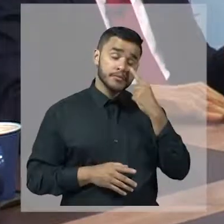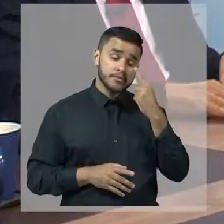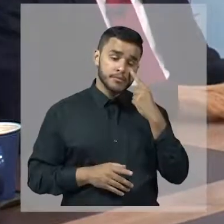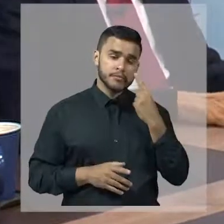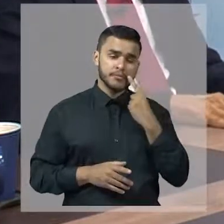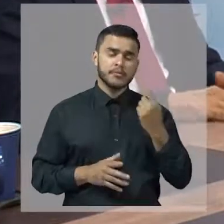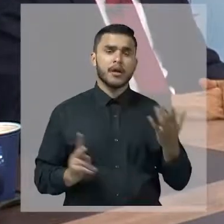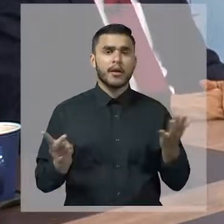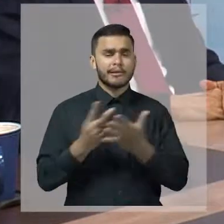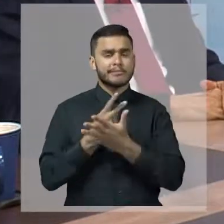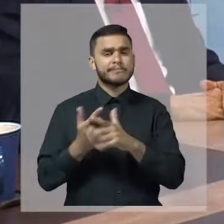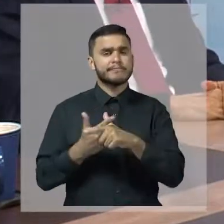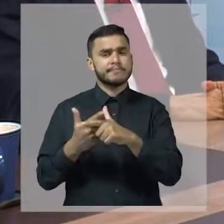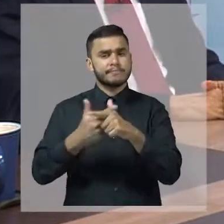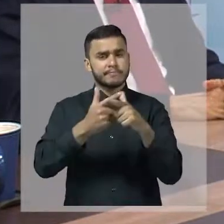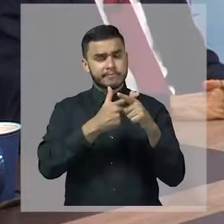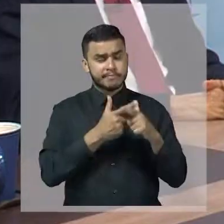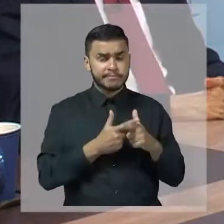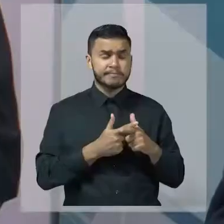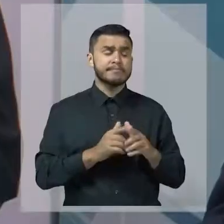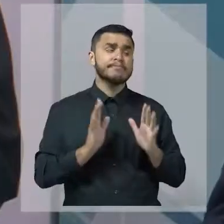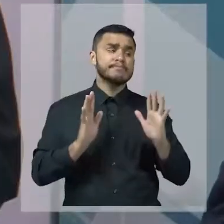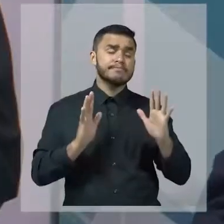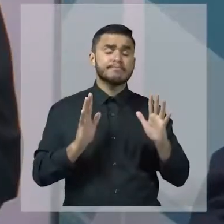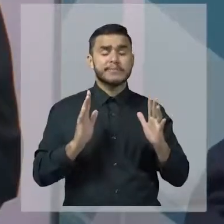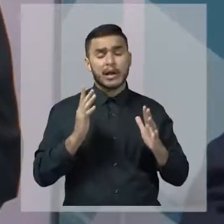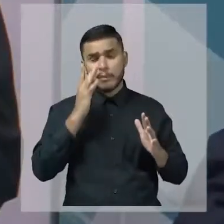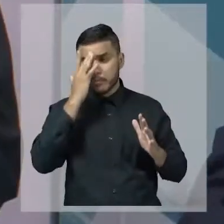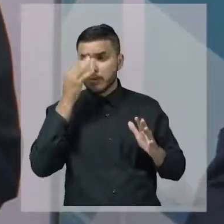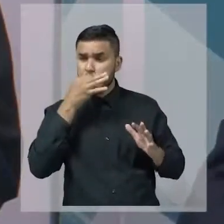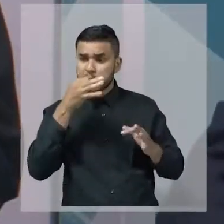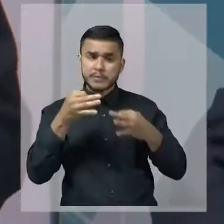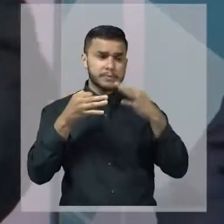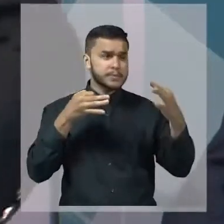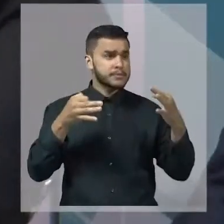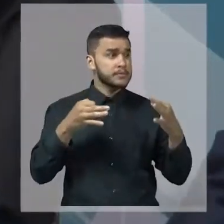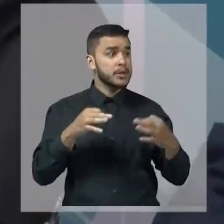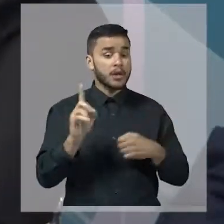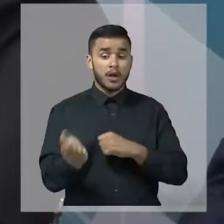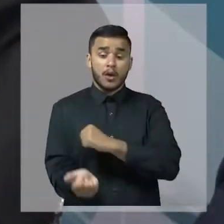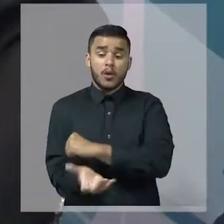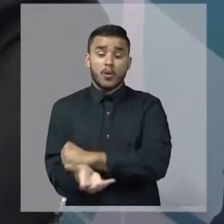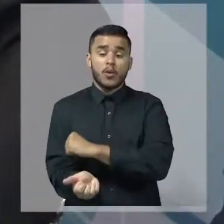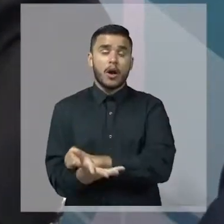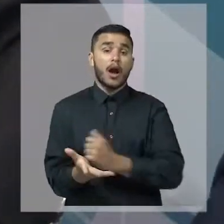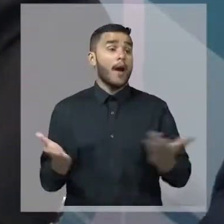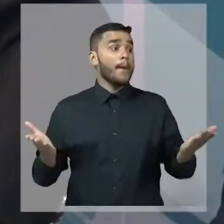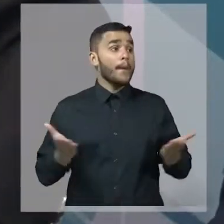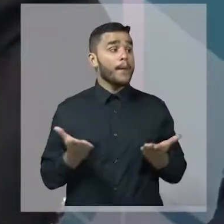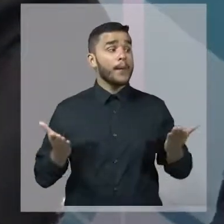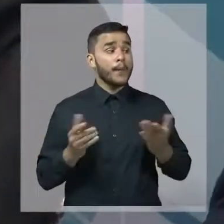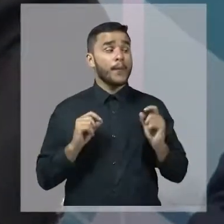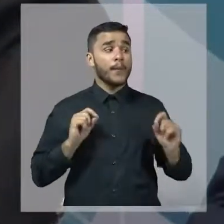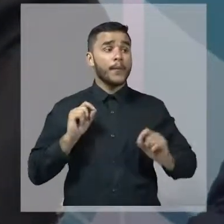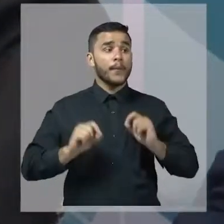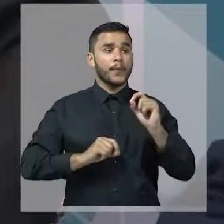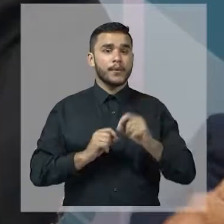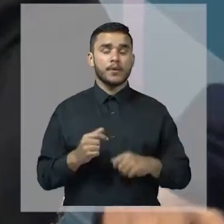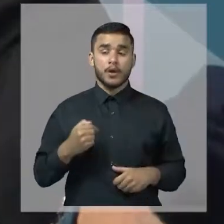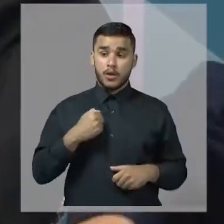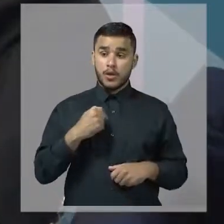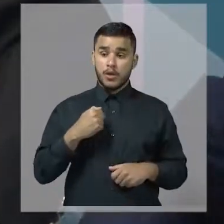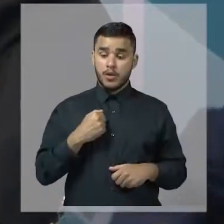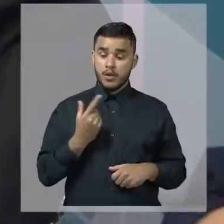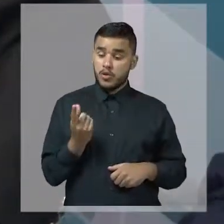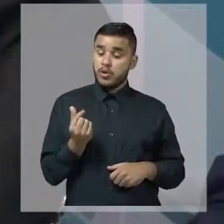uma discórdia, uma divergência muito grande, se o crime de corrupção, peculato. O que é que todo mundo vai dizer agora? Não, assaltei